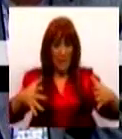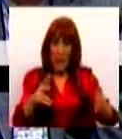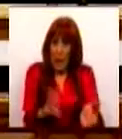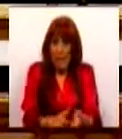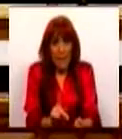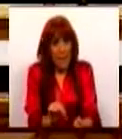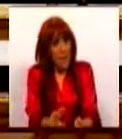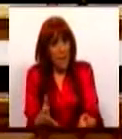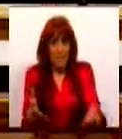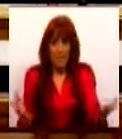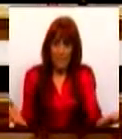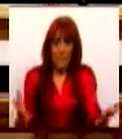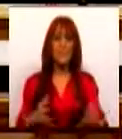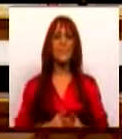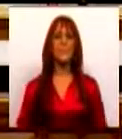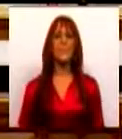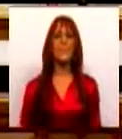realidade.